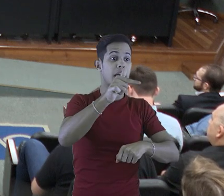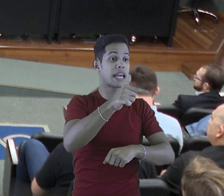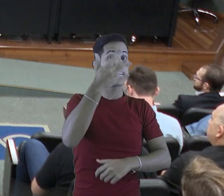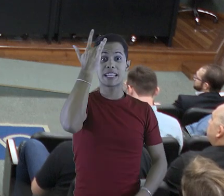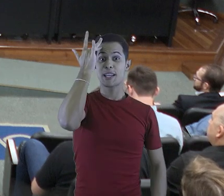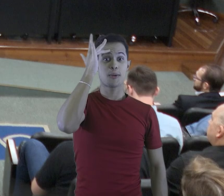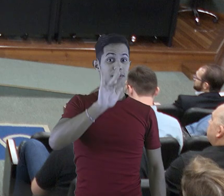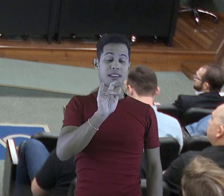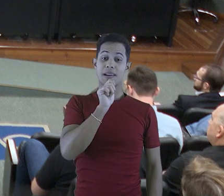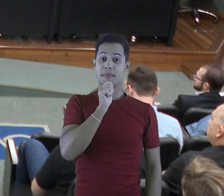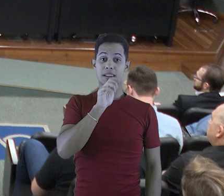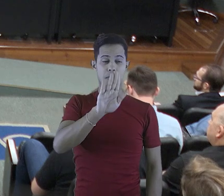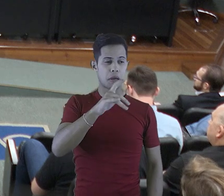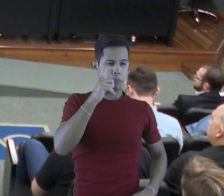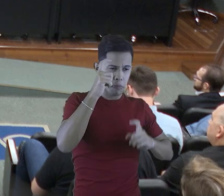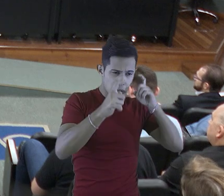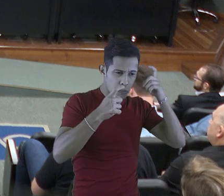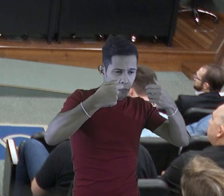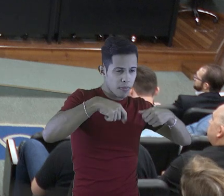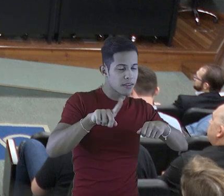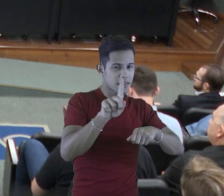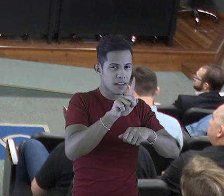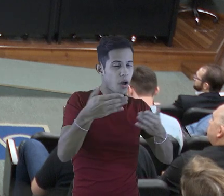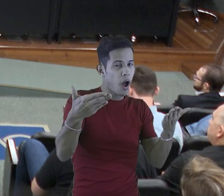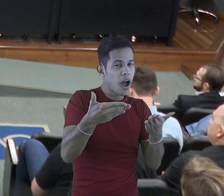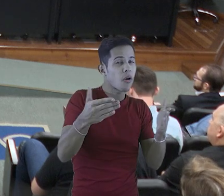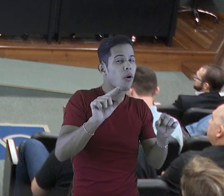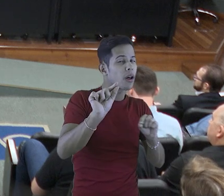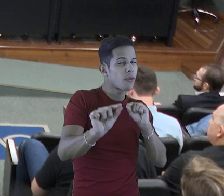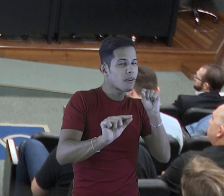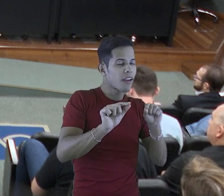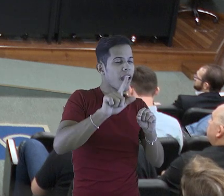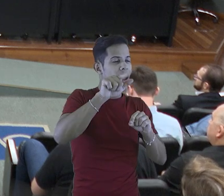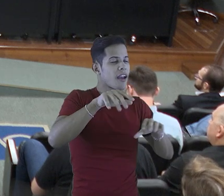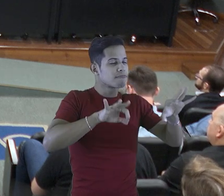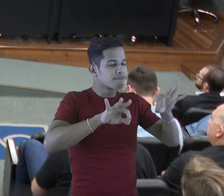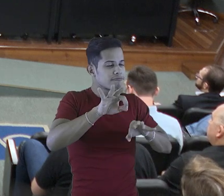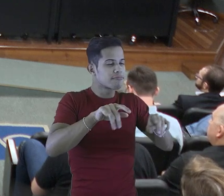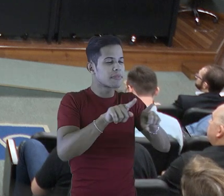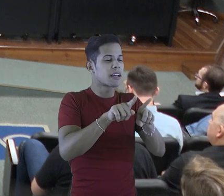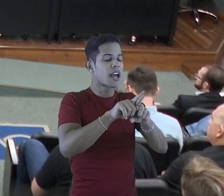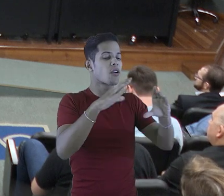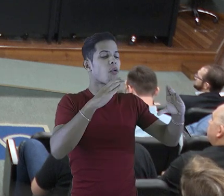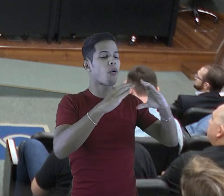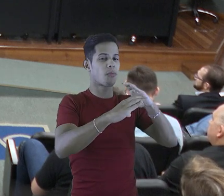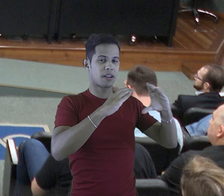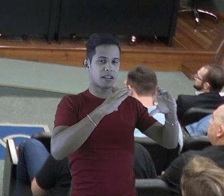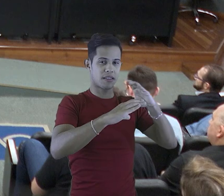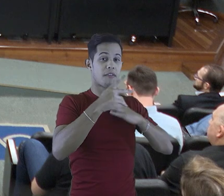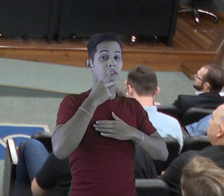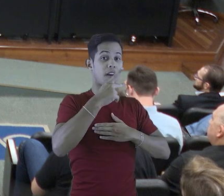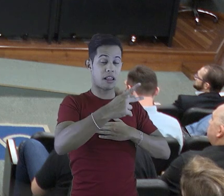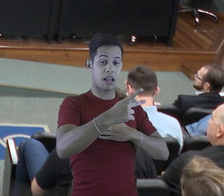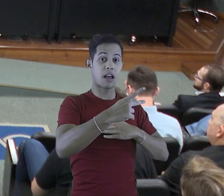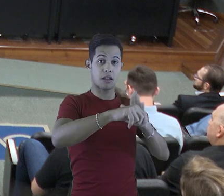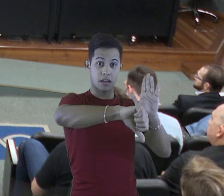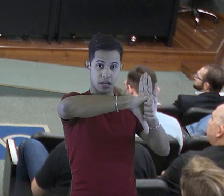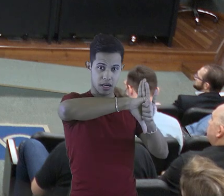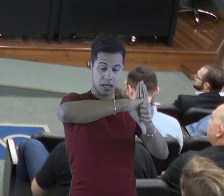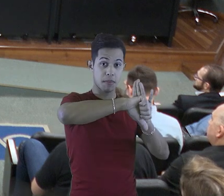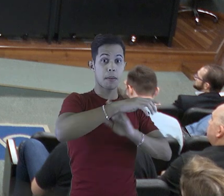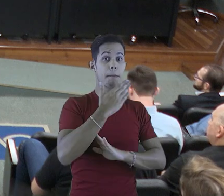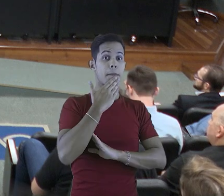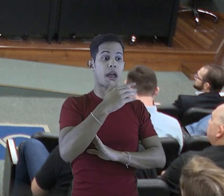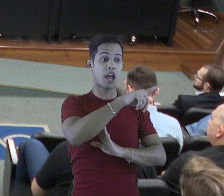por isso que ele está... Mas vocês não precisam se preocupar, o que a gente vai fazer agora é fazer a comunicação de incidentes de segurança, pede para o teu DPO